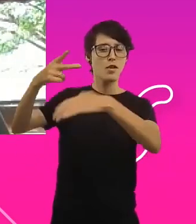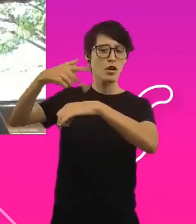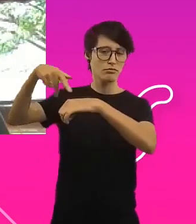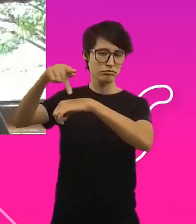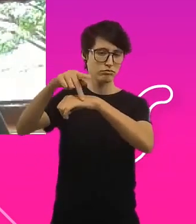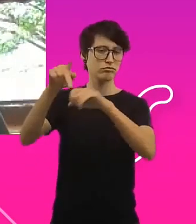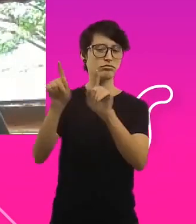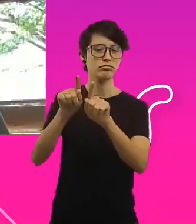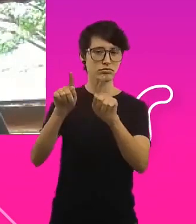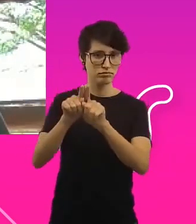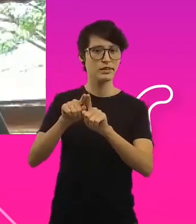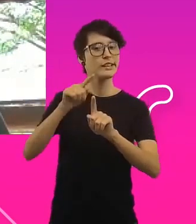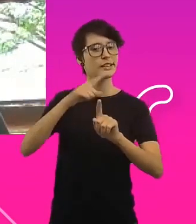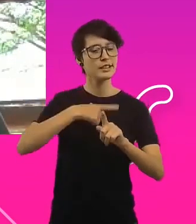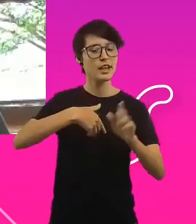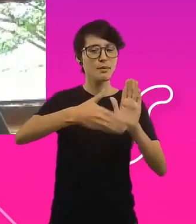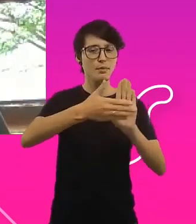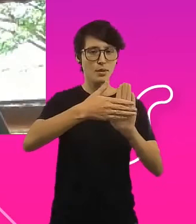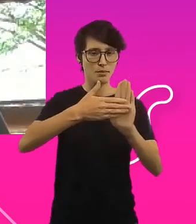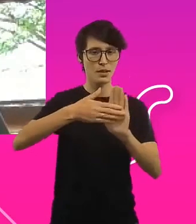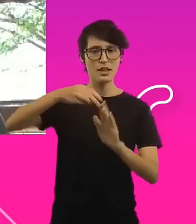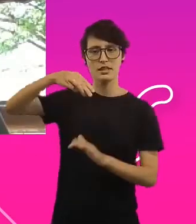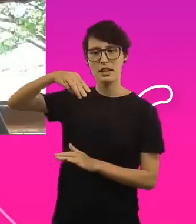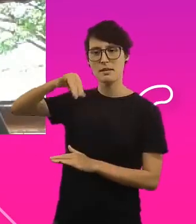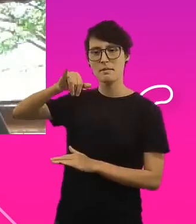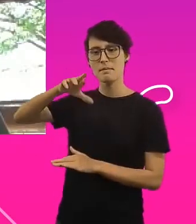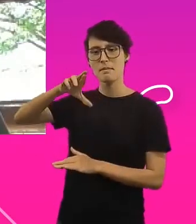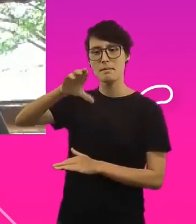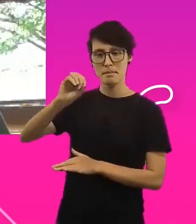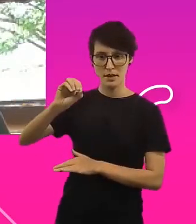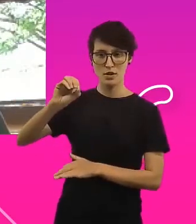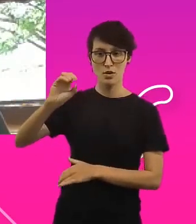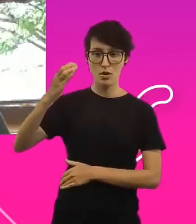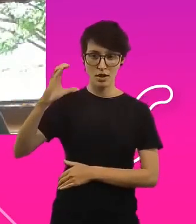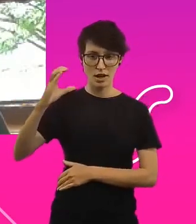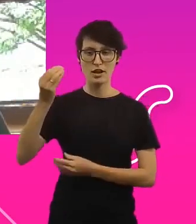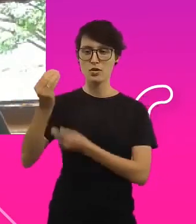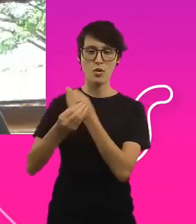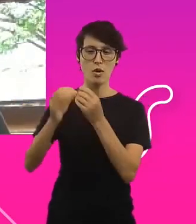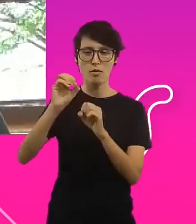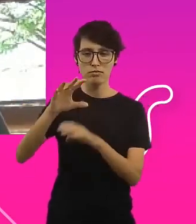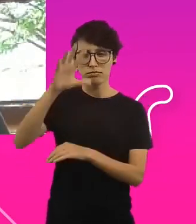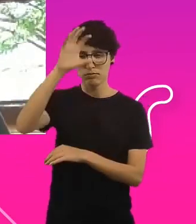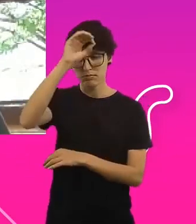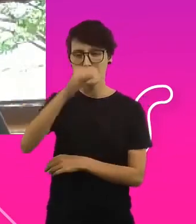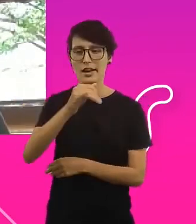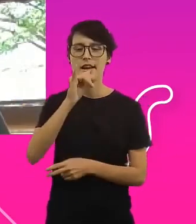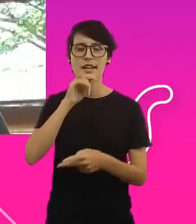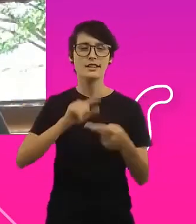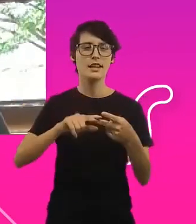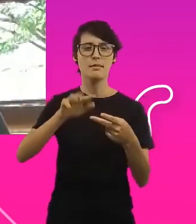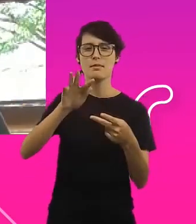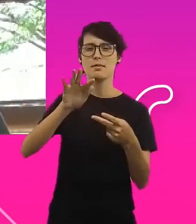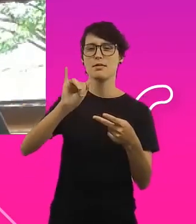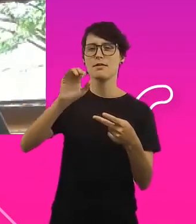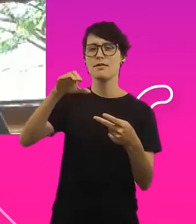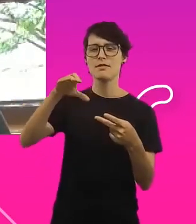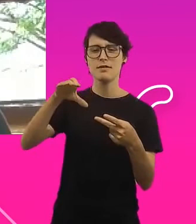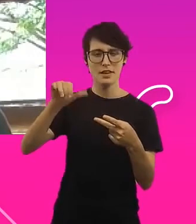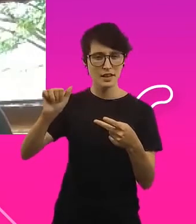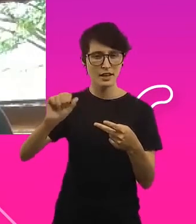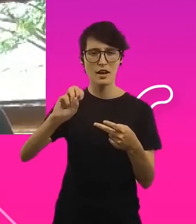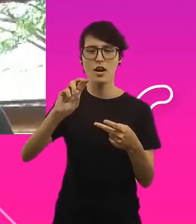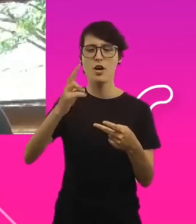essa proposta do microcrédito, né, de aprendizado aí, né, por exemplo, Finca, enfim, outras organizações